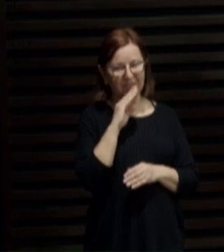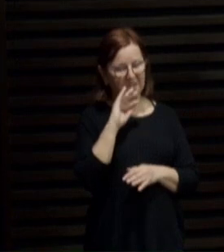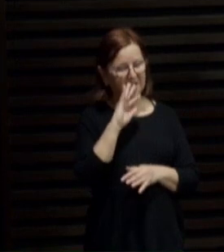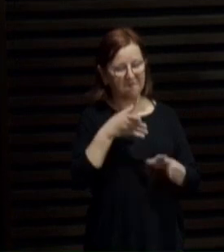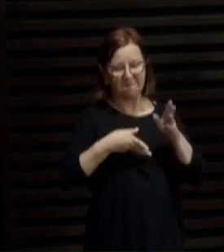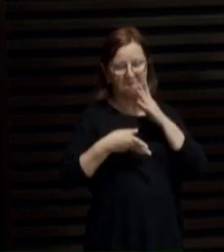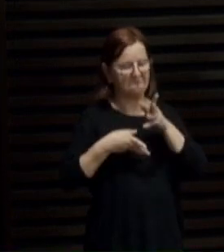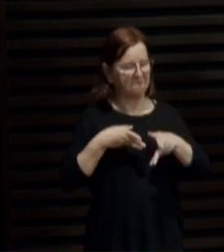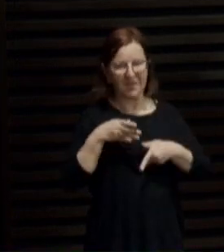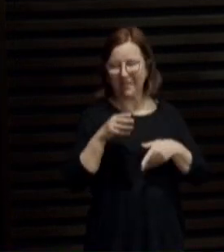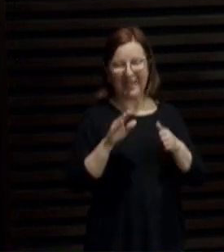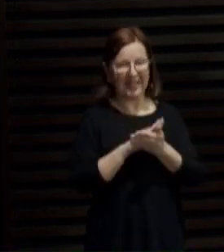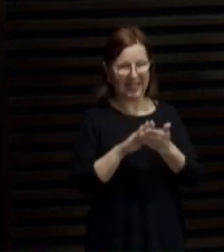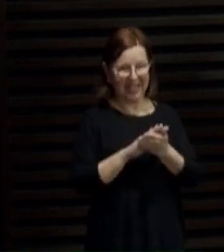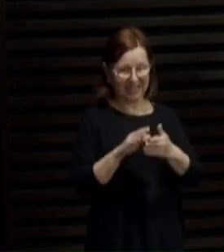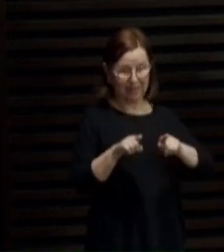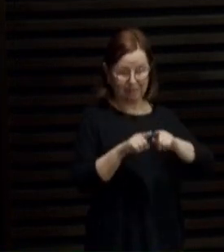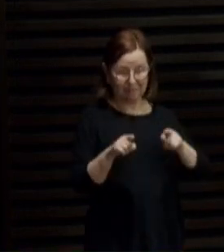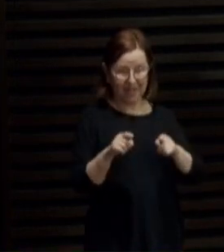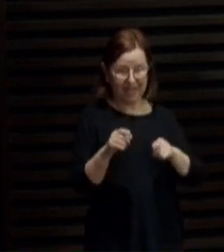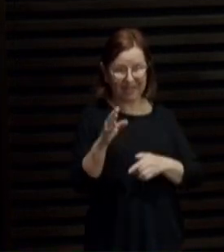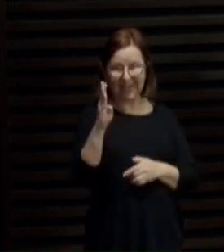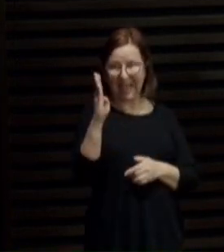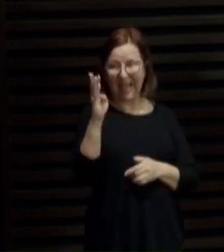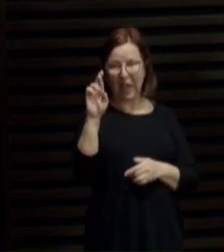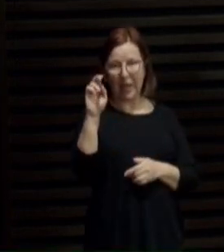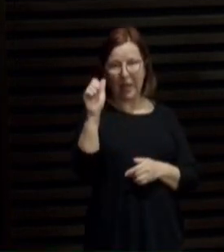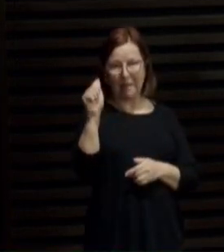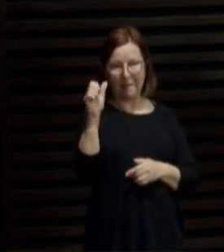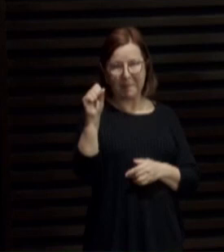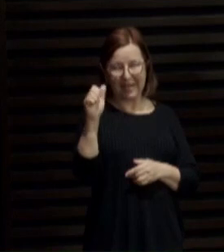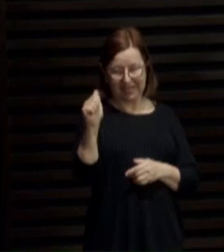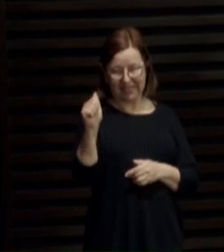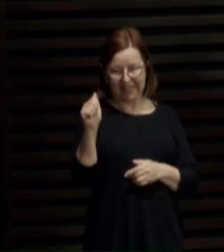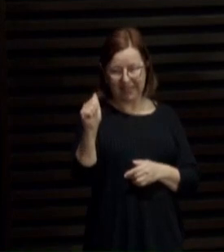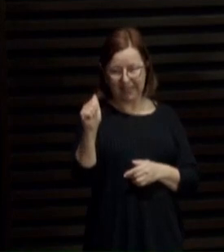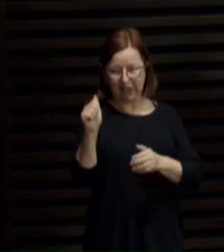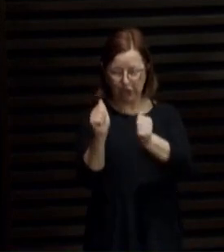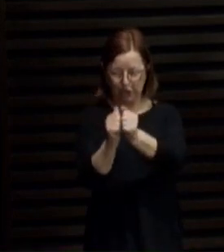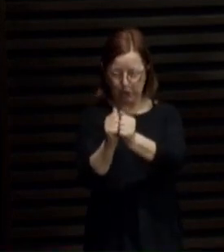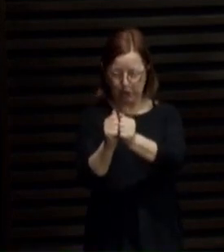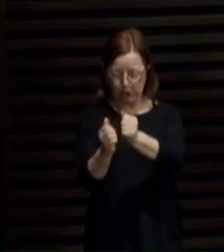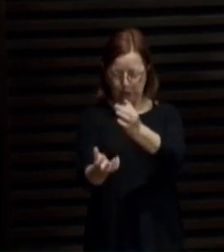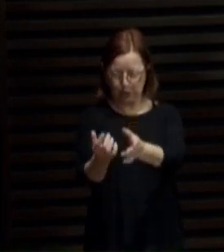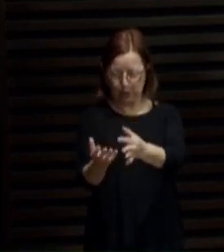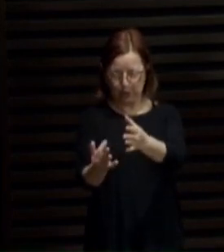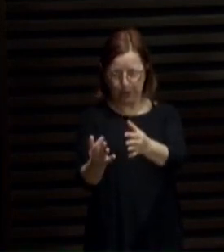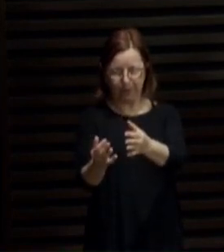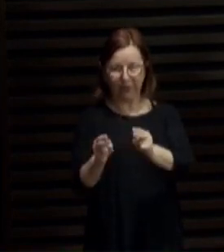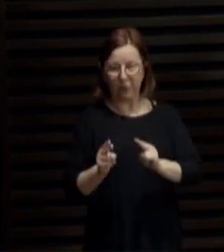braseiro se apaga. A brasa no braseiro acende. Ela